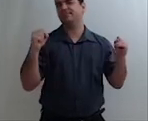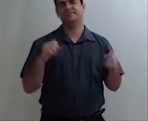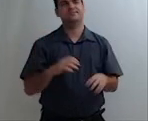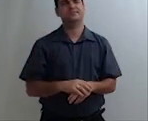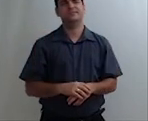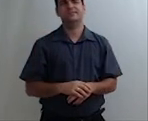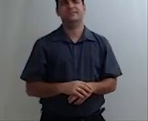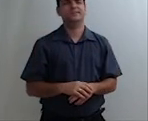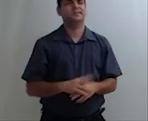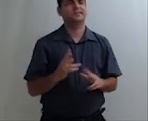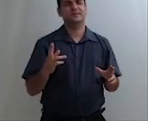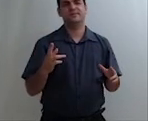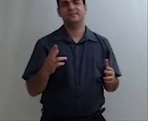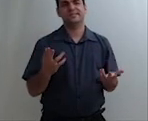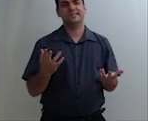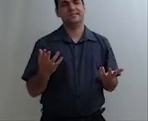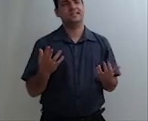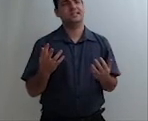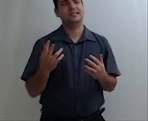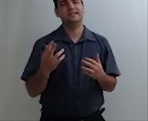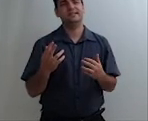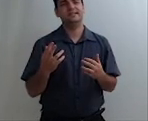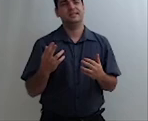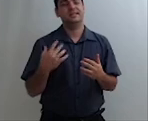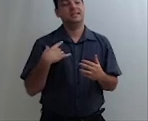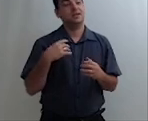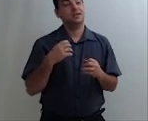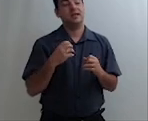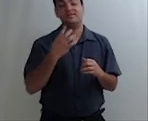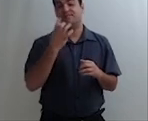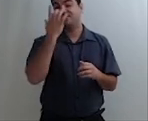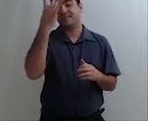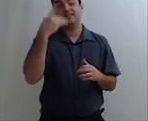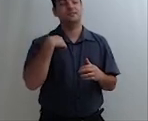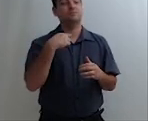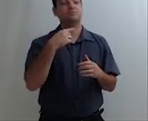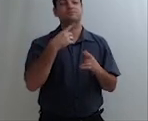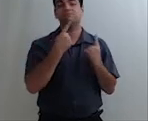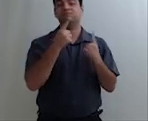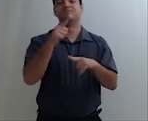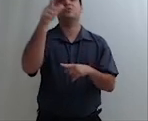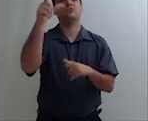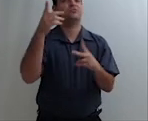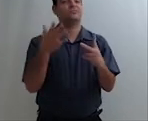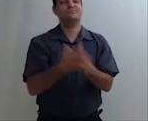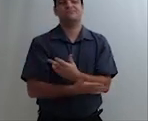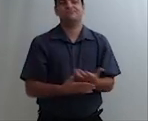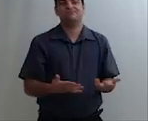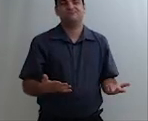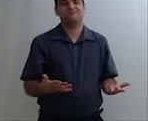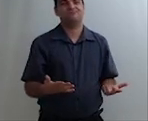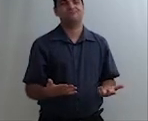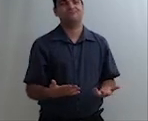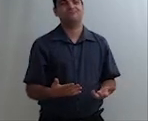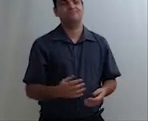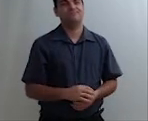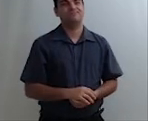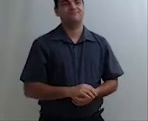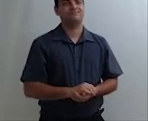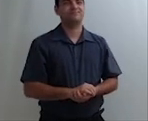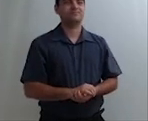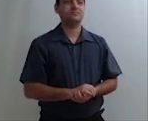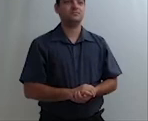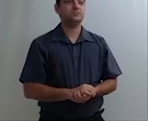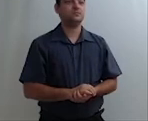judiciário e é marcante e é dramático para aquele que tá do outro lado da linha né então nós